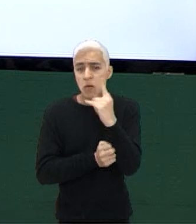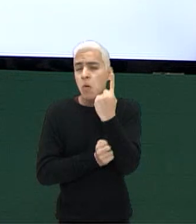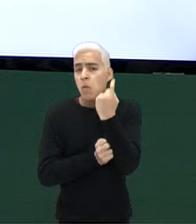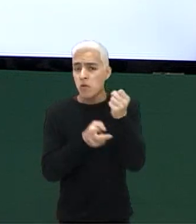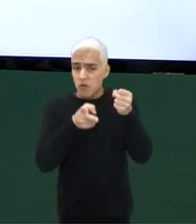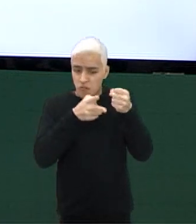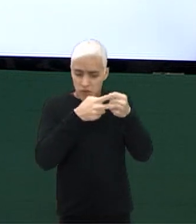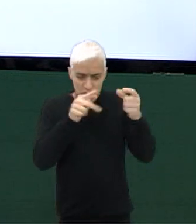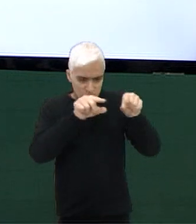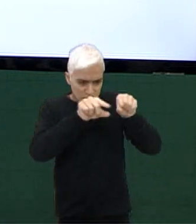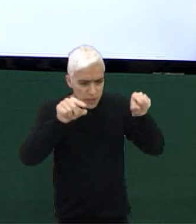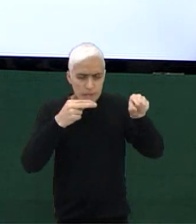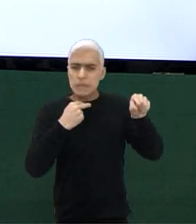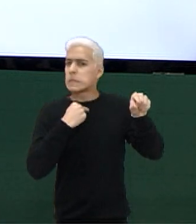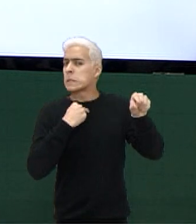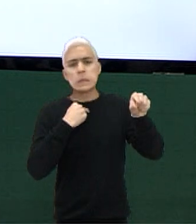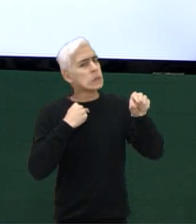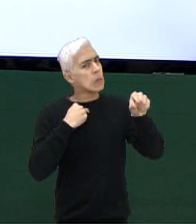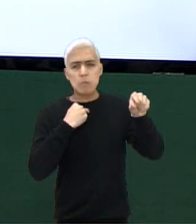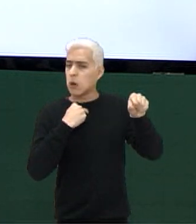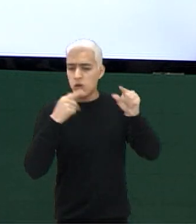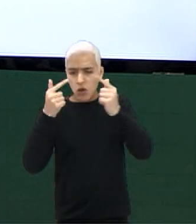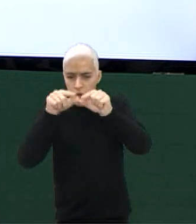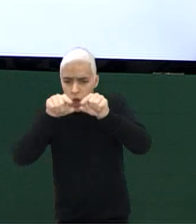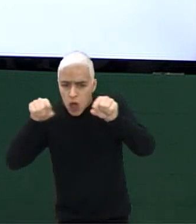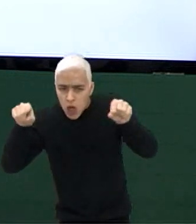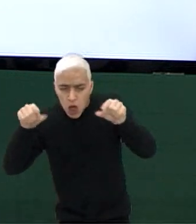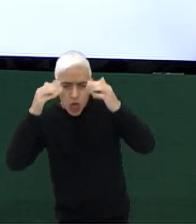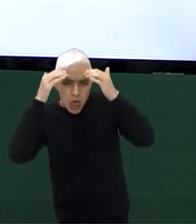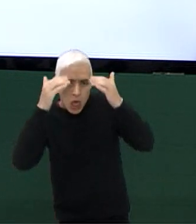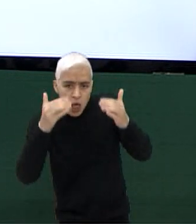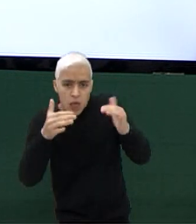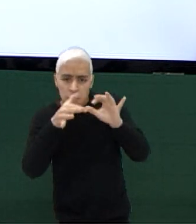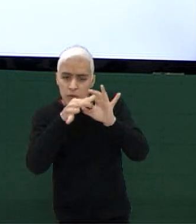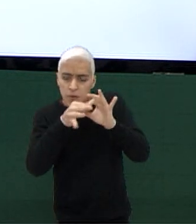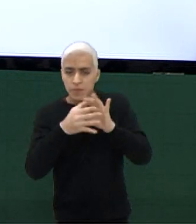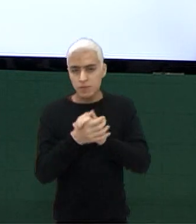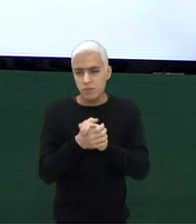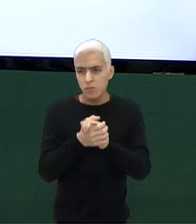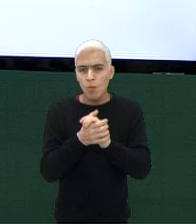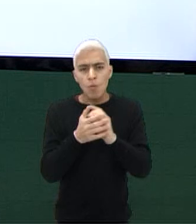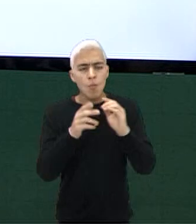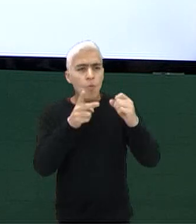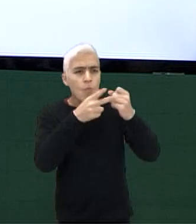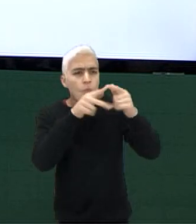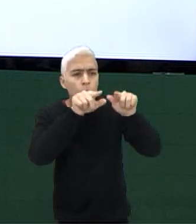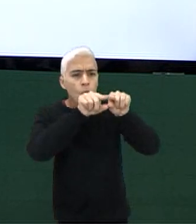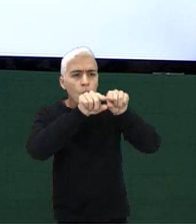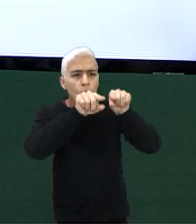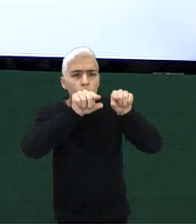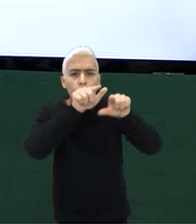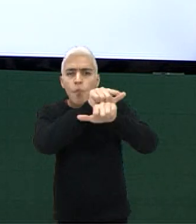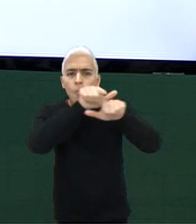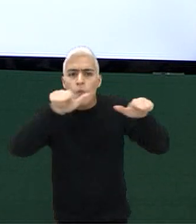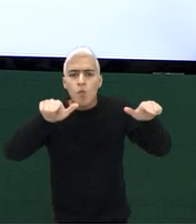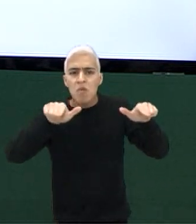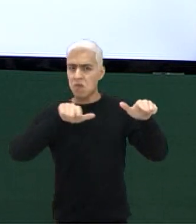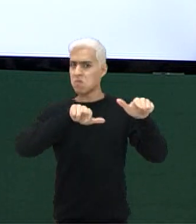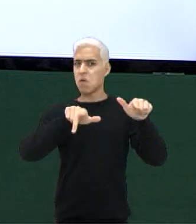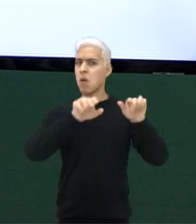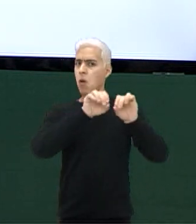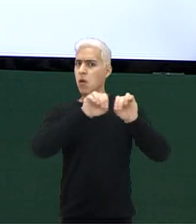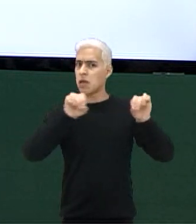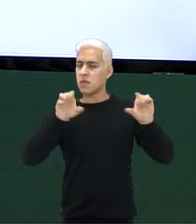verbo. Então, não pode ser subordinada. Não possui verbos. Se não possuir verbos, não é uma